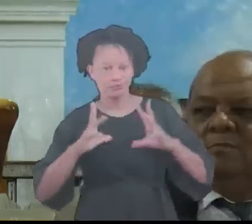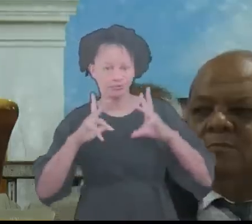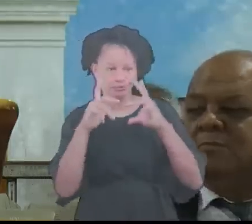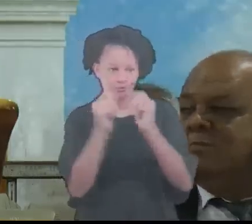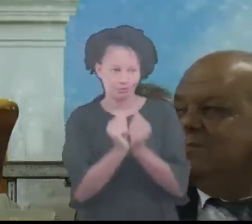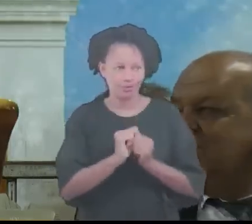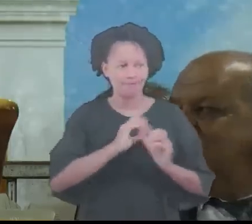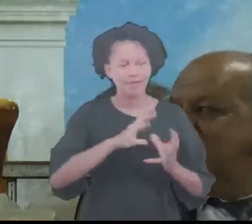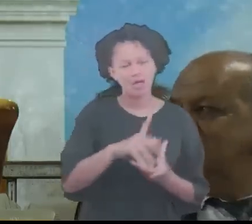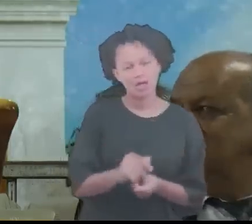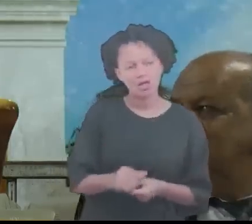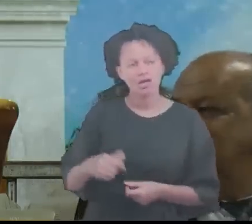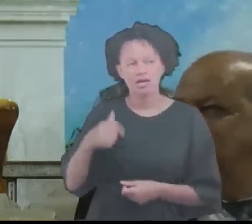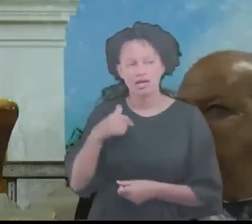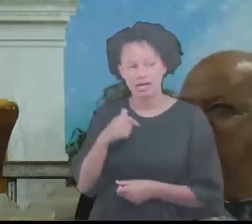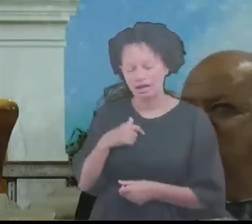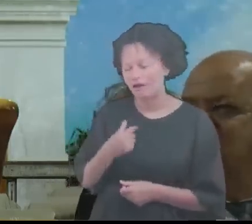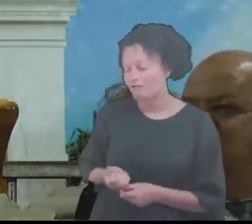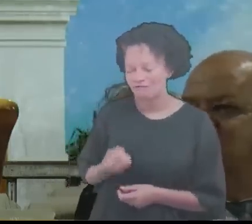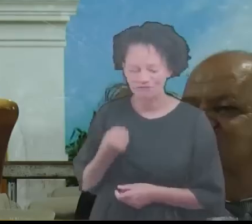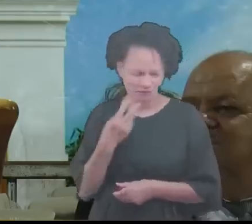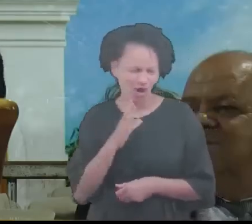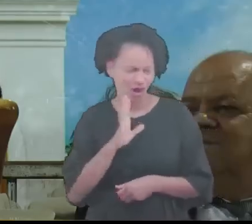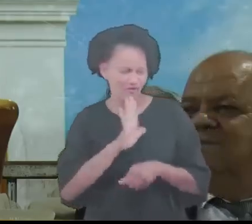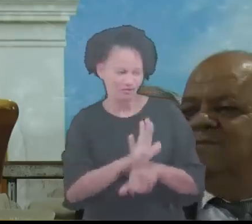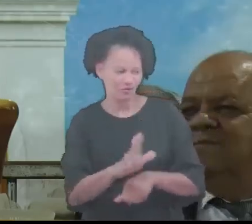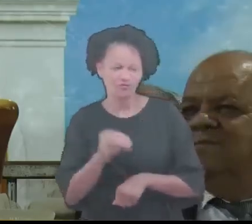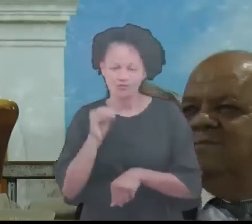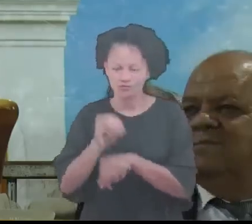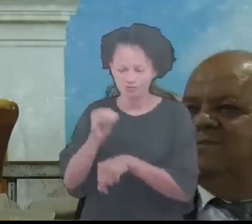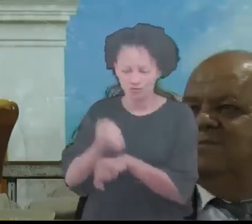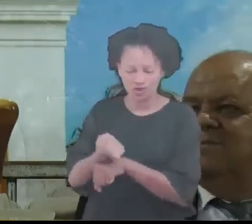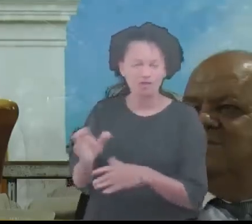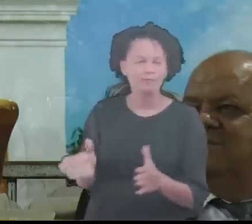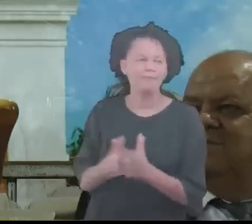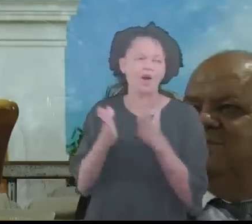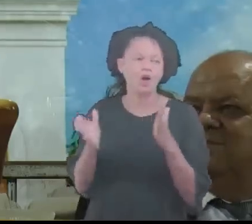que fica dizendo que vai dar, que vai cuidar dos pobres, que vai,